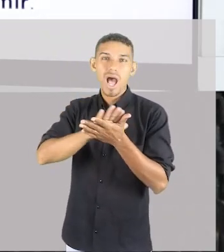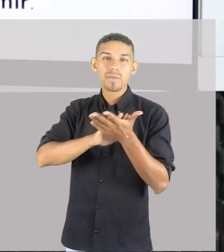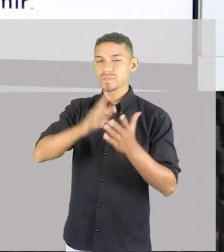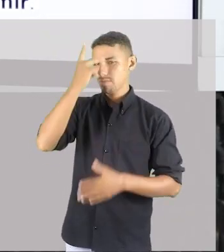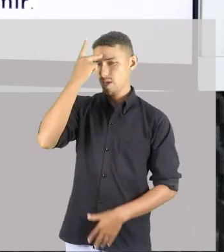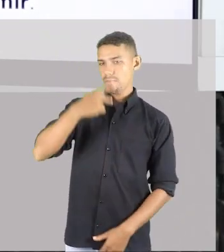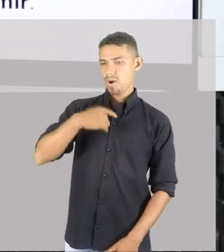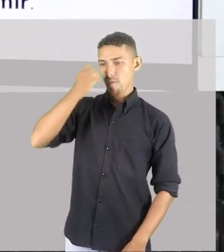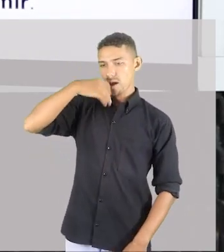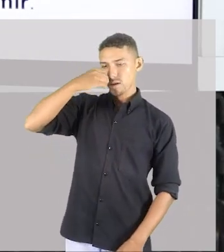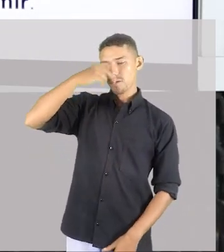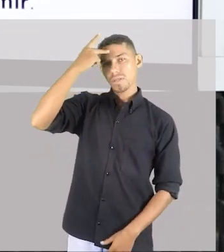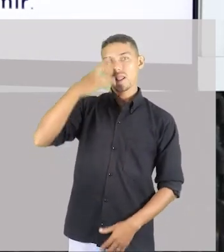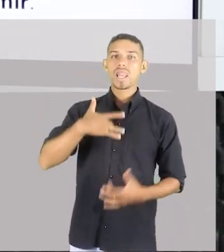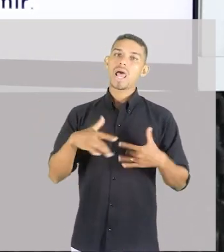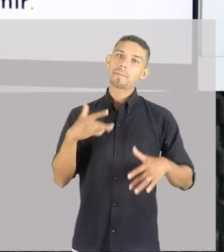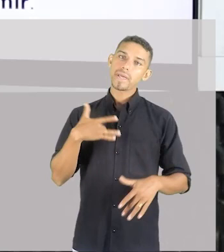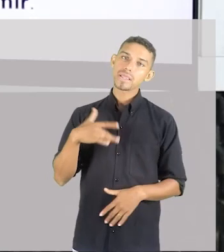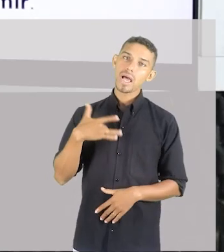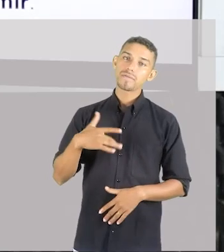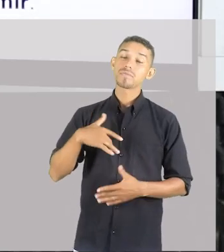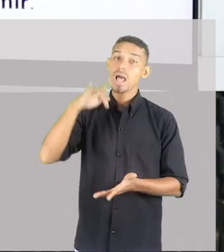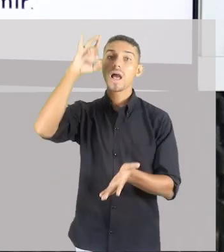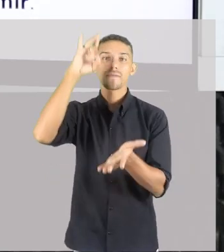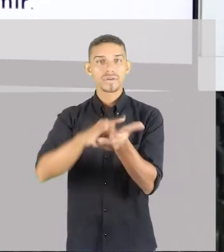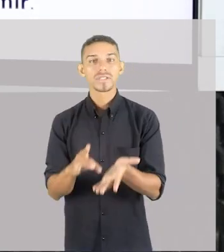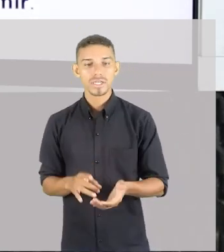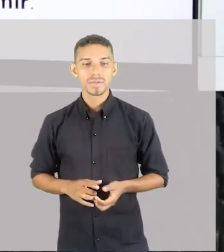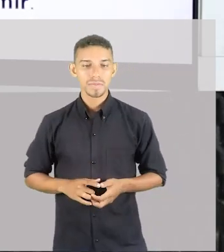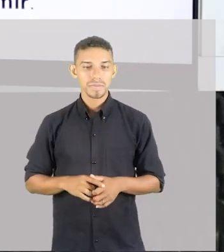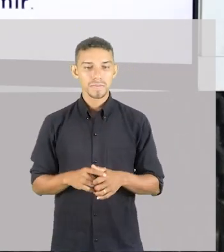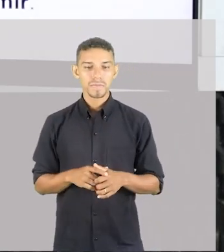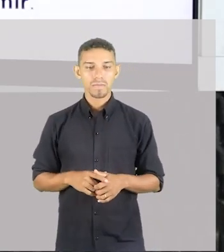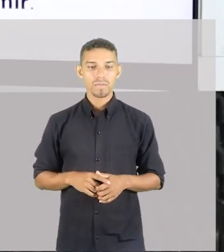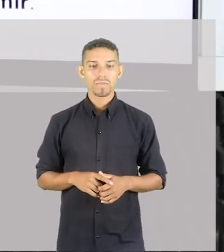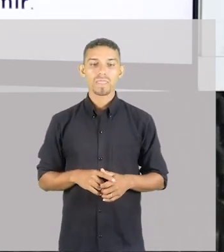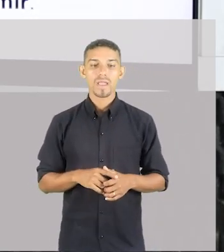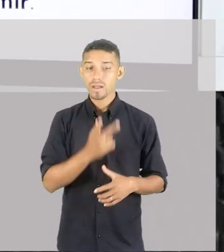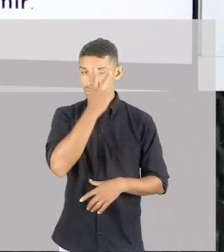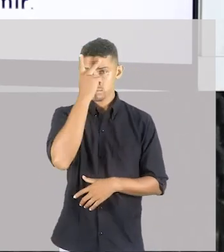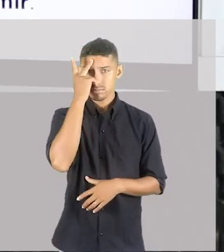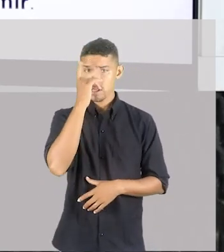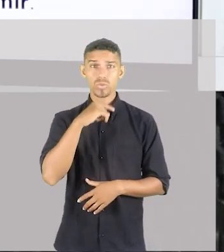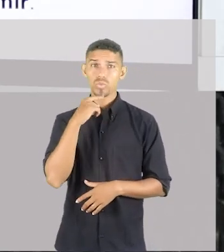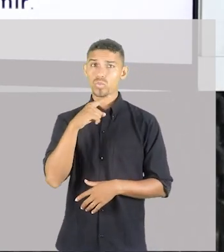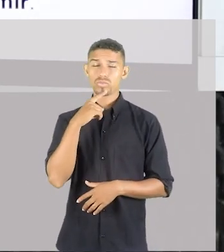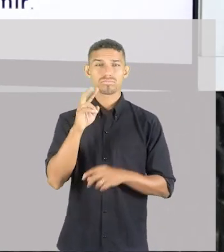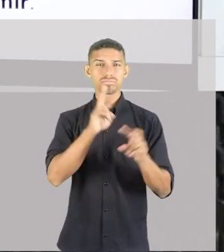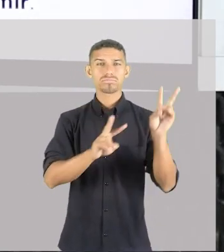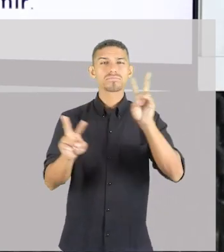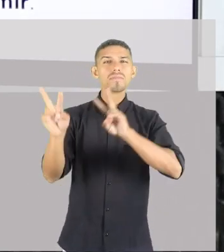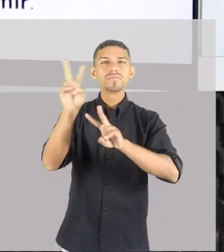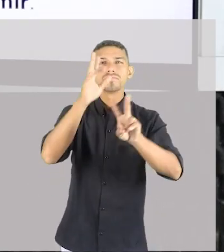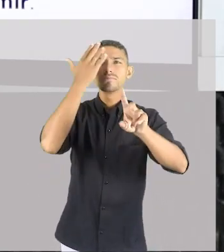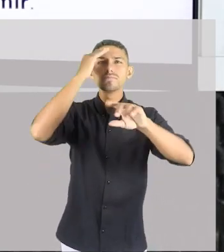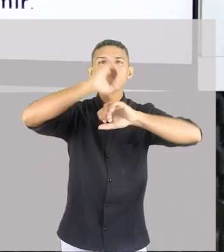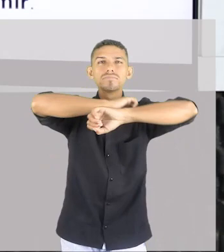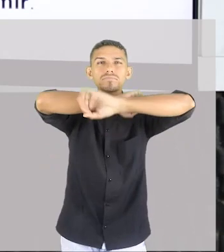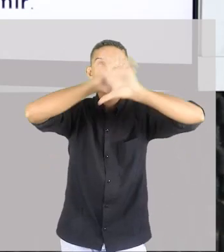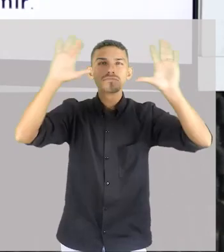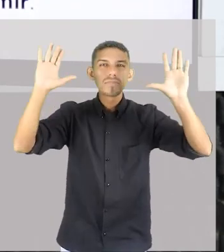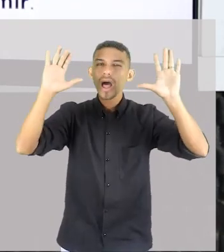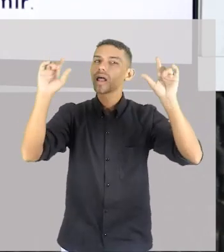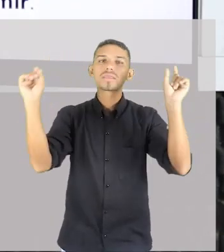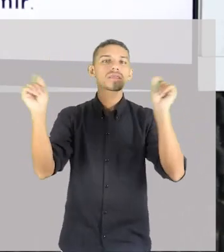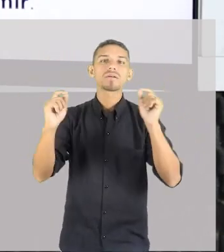própria ignorância. Lamentavelmente, essa é a realidade. O espectador não consegue ler a obra, não consegue entender